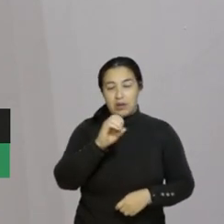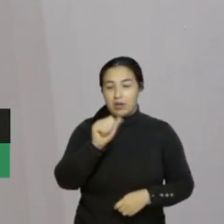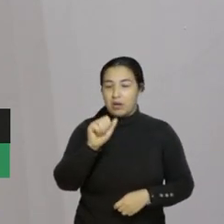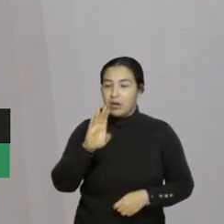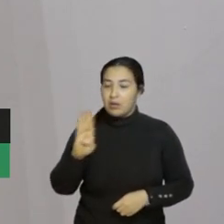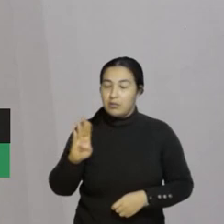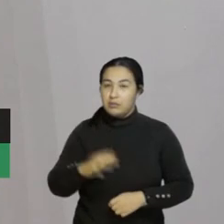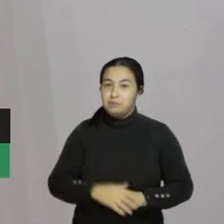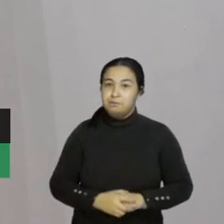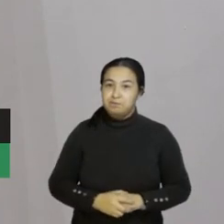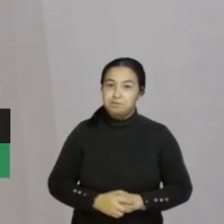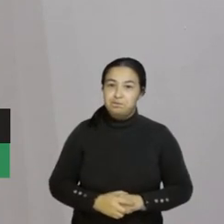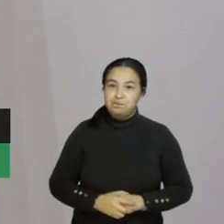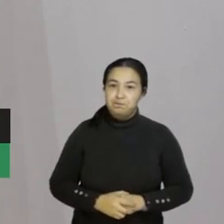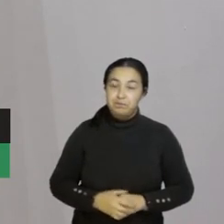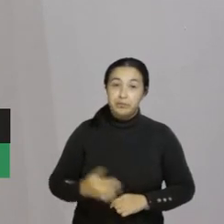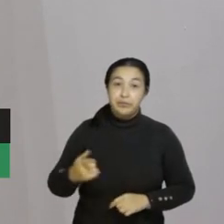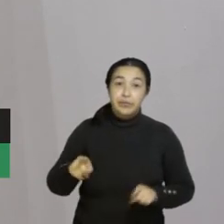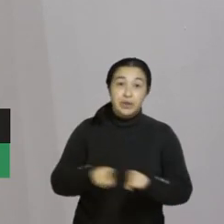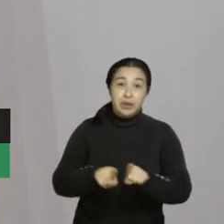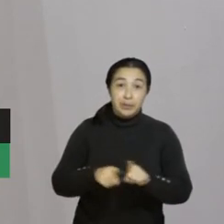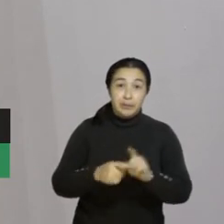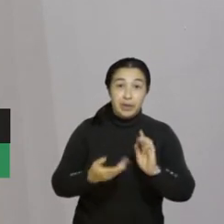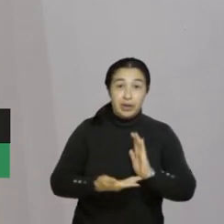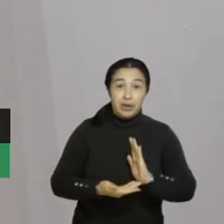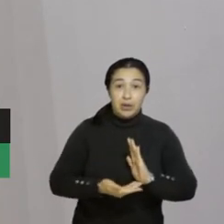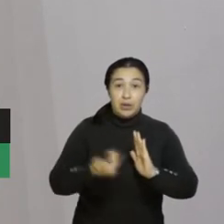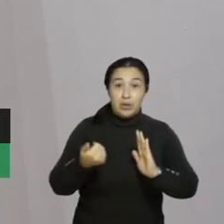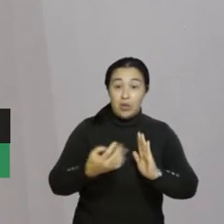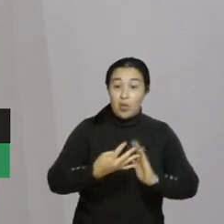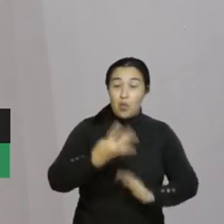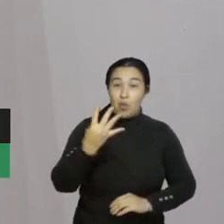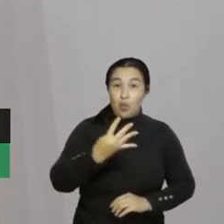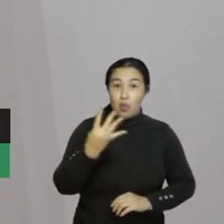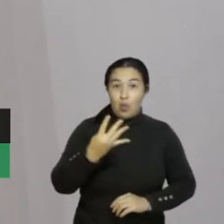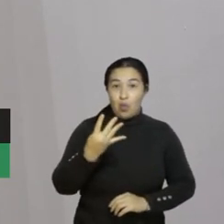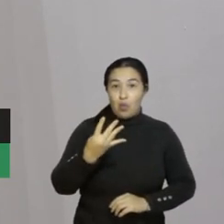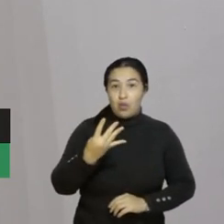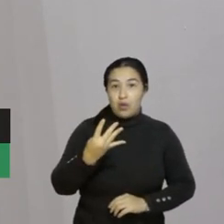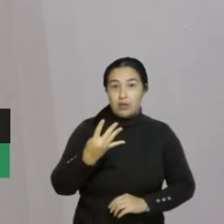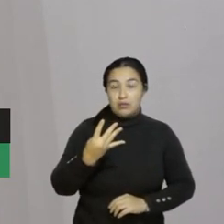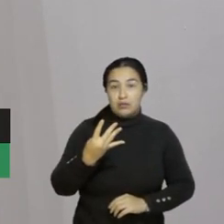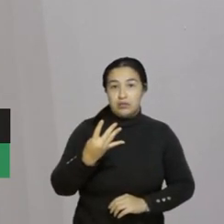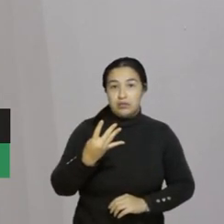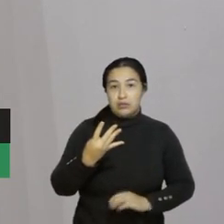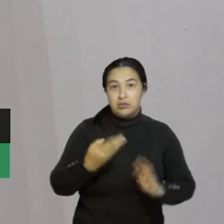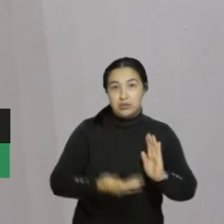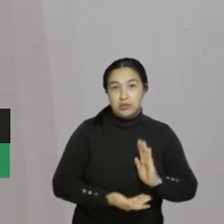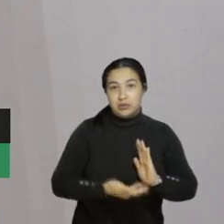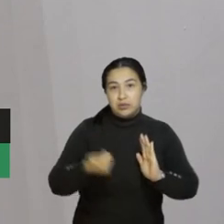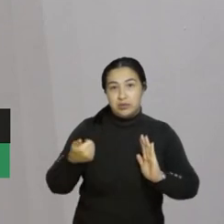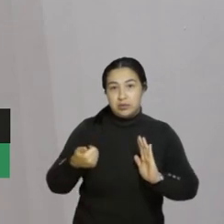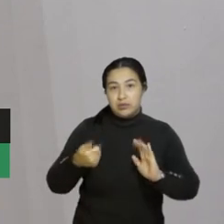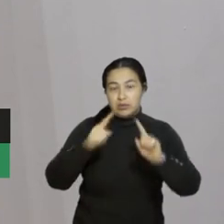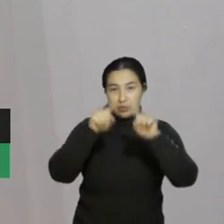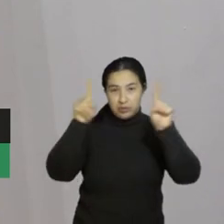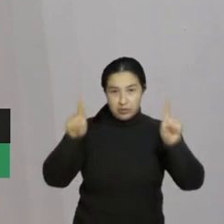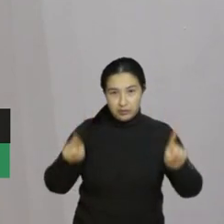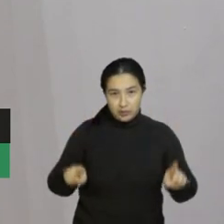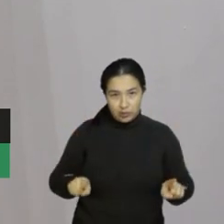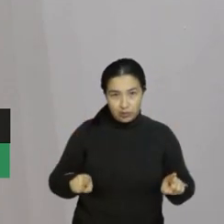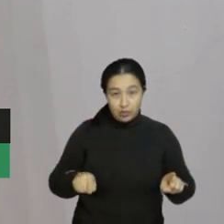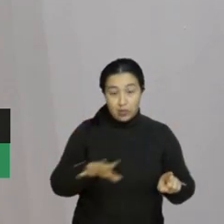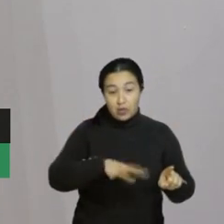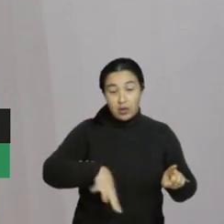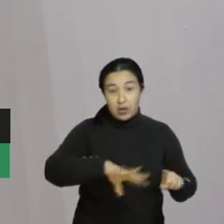afora isso, houve 4 remoções irregulares, ilegais, de servidores que estavam